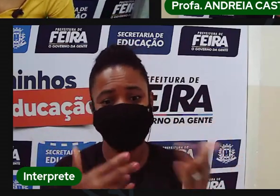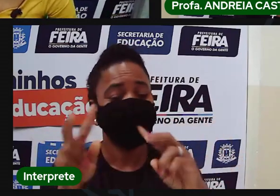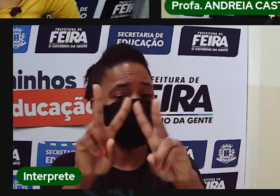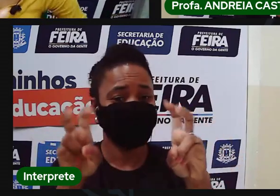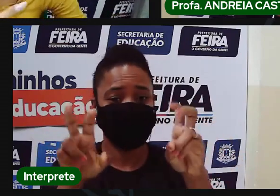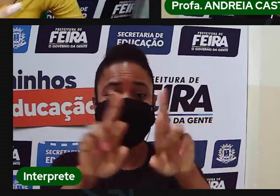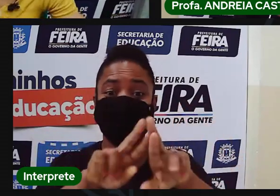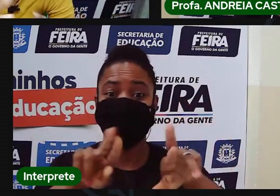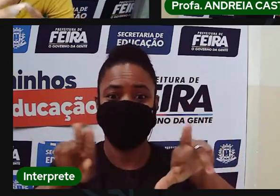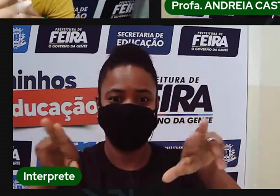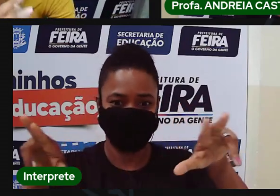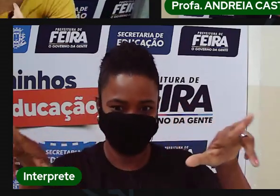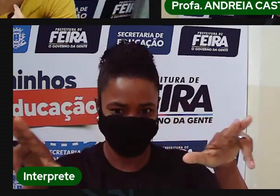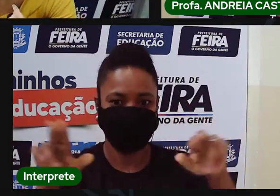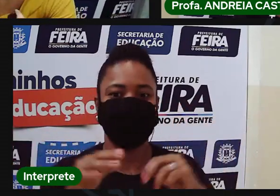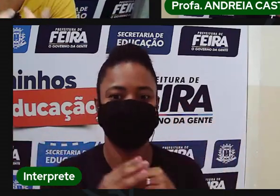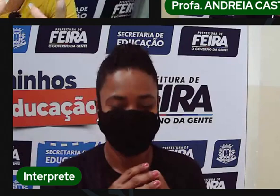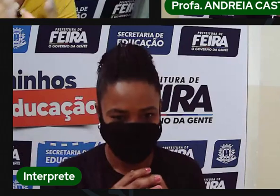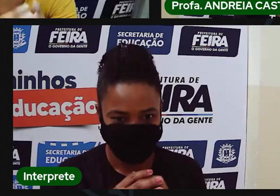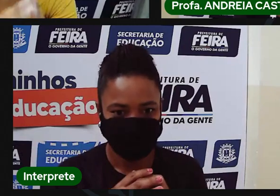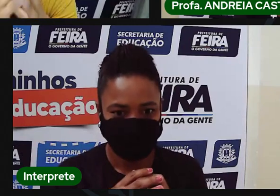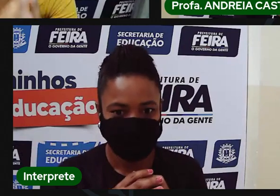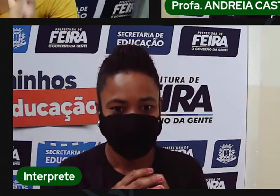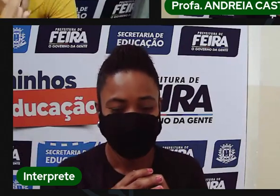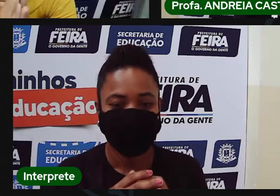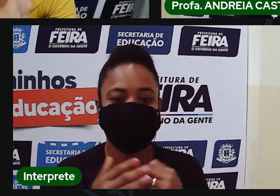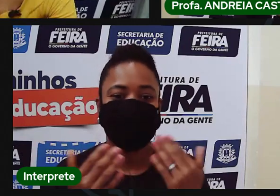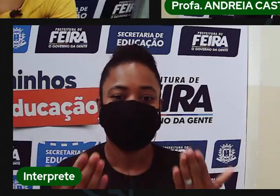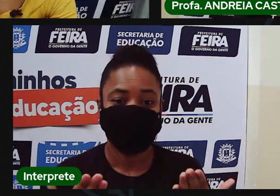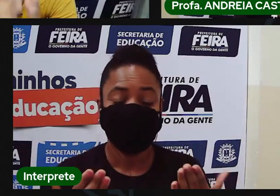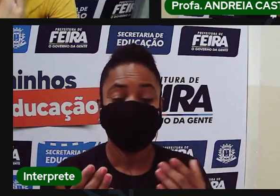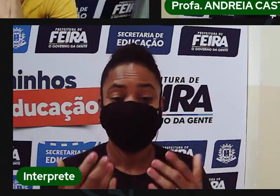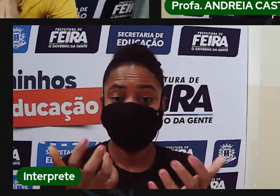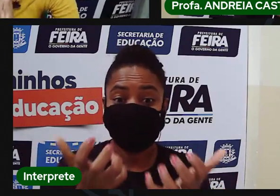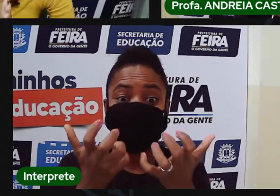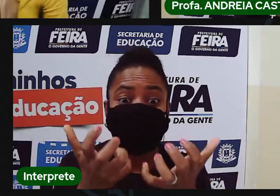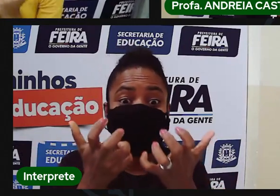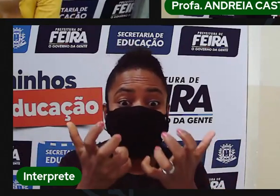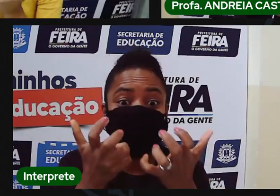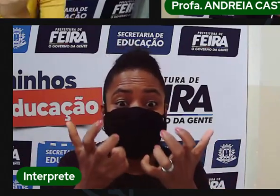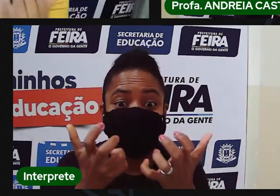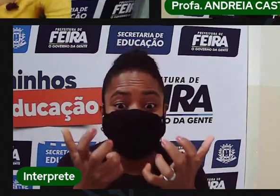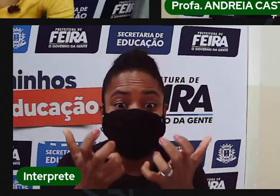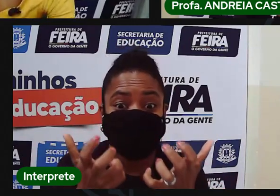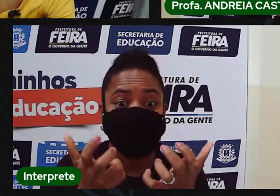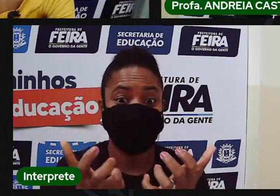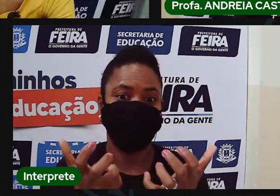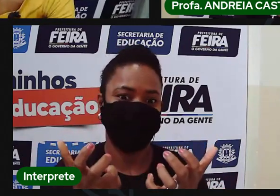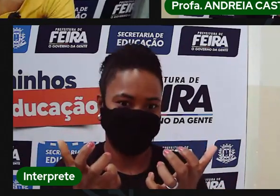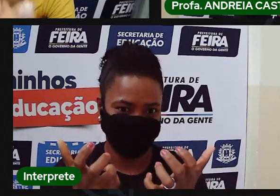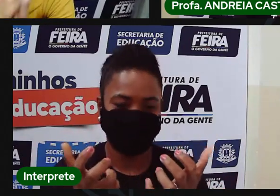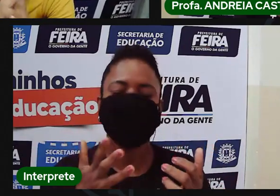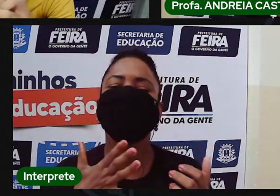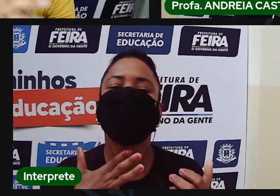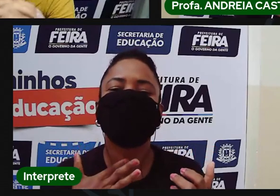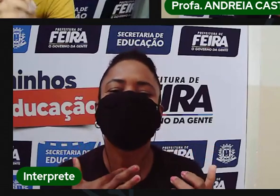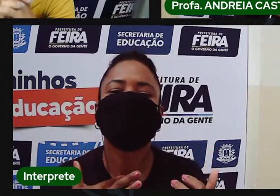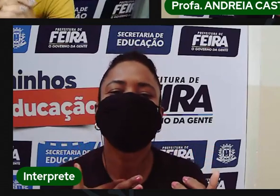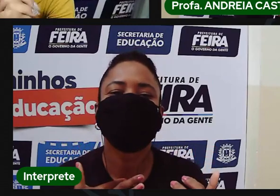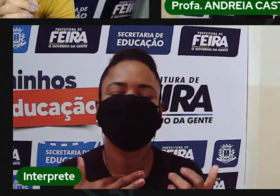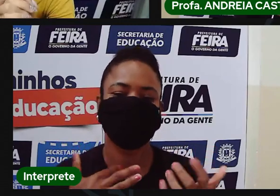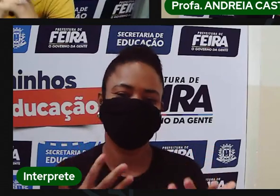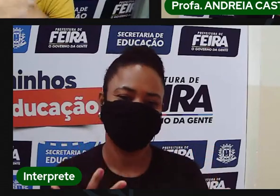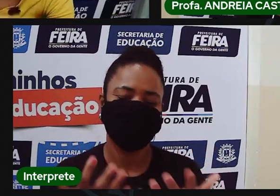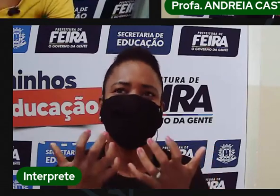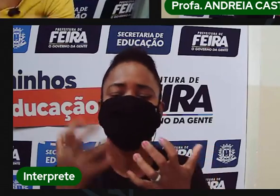assuntos, né? Isso tudo, só o fato, gente, de você já querer, você já, o teu desejo já te coloca como